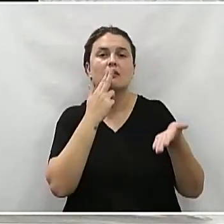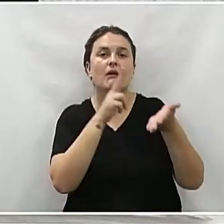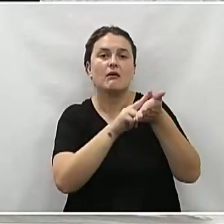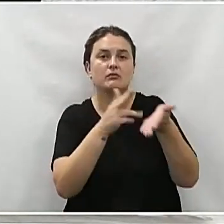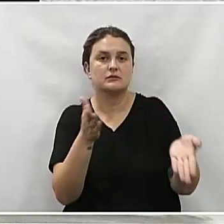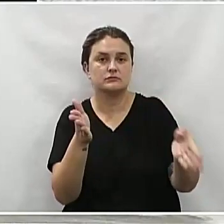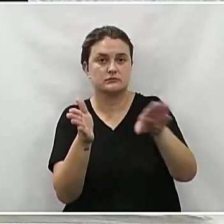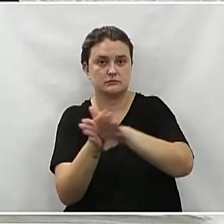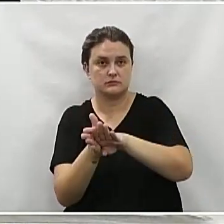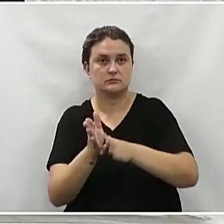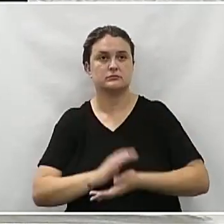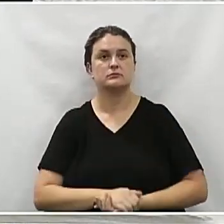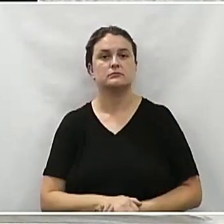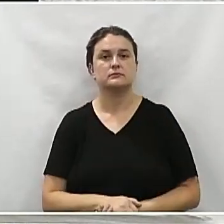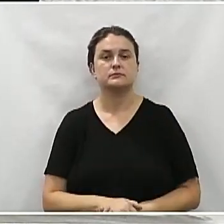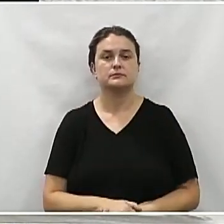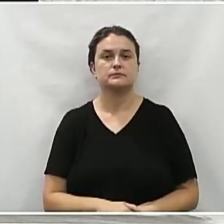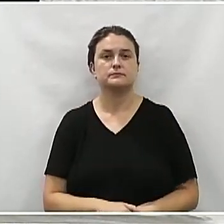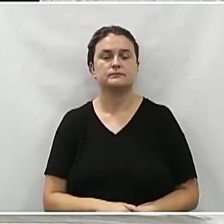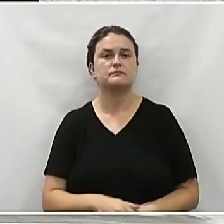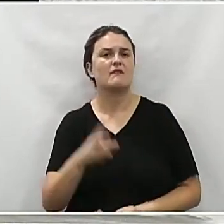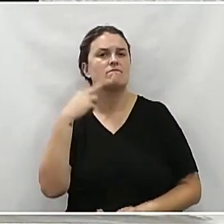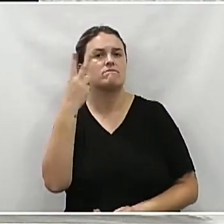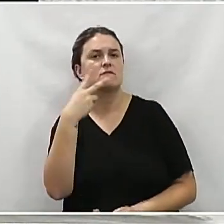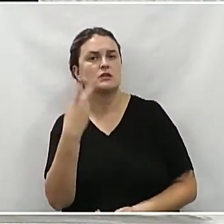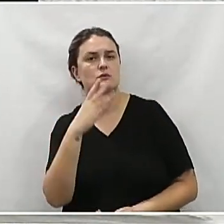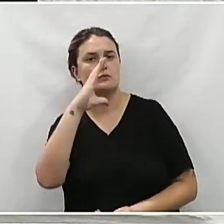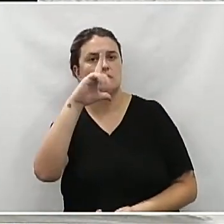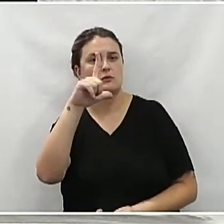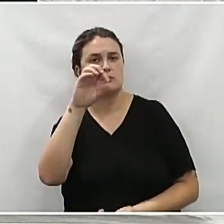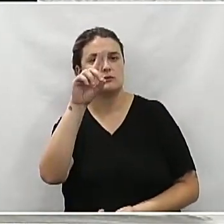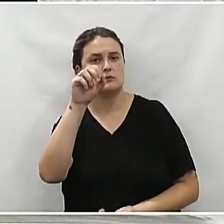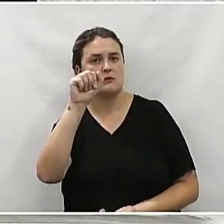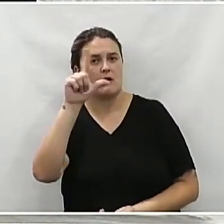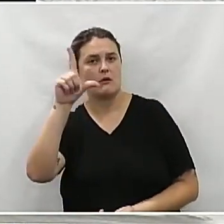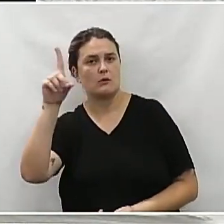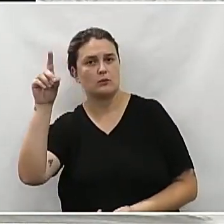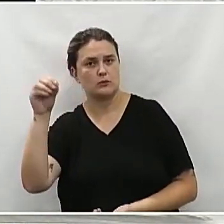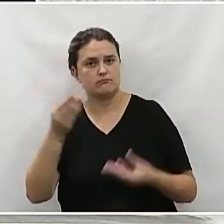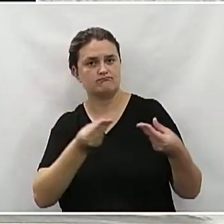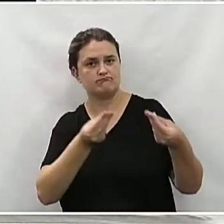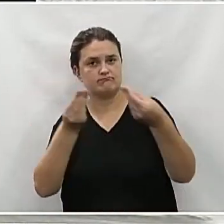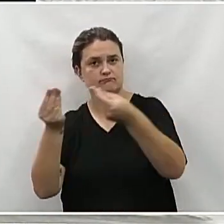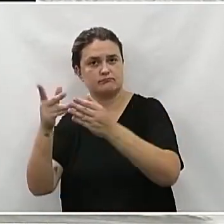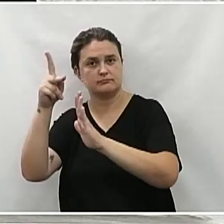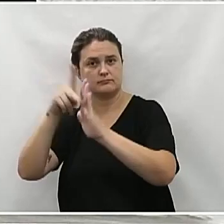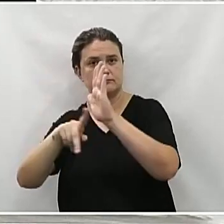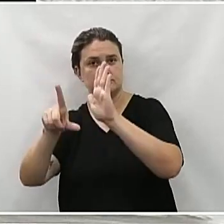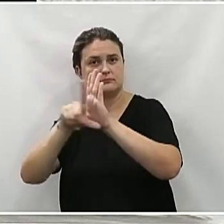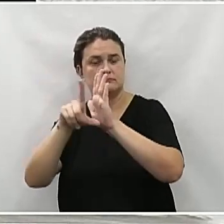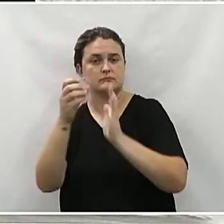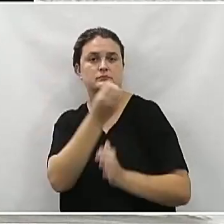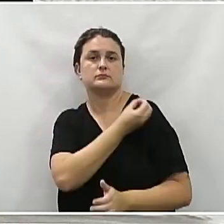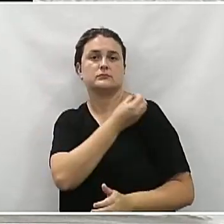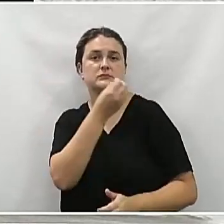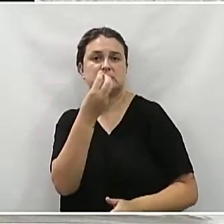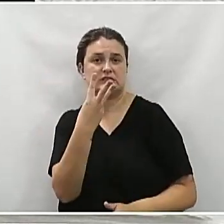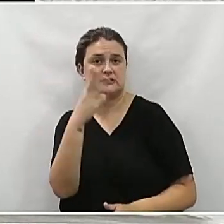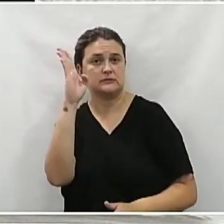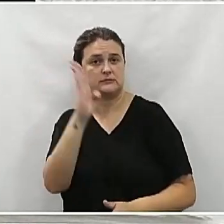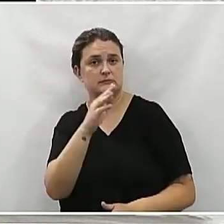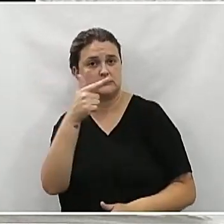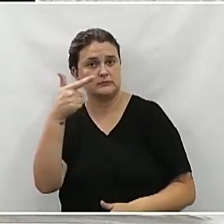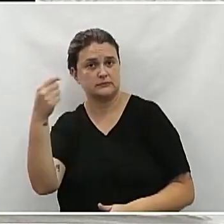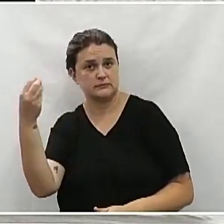Correspondências recebidas. Do vereador Clodoaldo Cleverson Goetz, encaminha projeto de lei ordinária, número 3 de